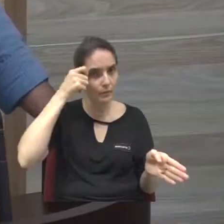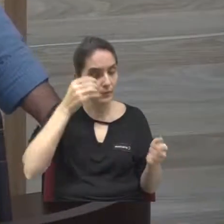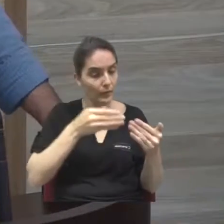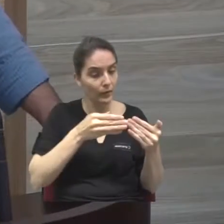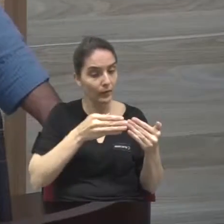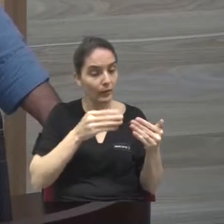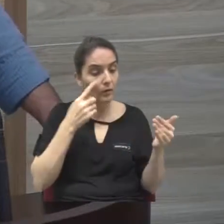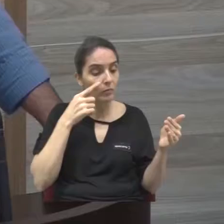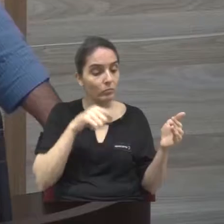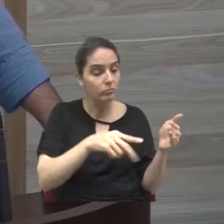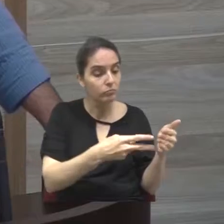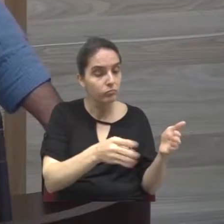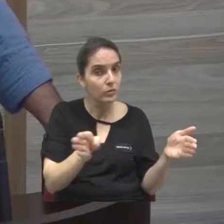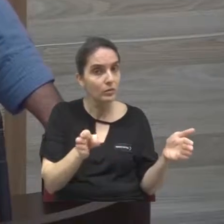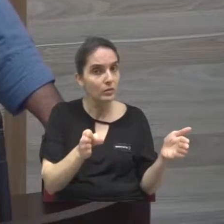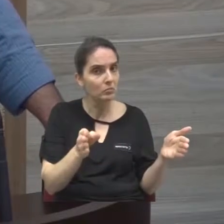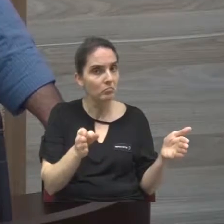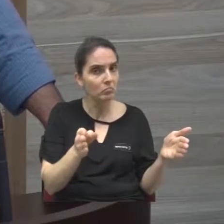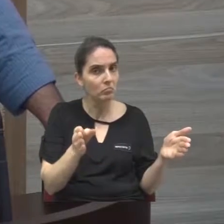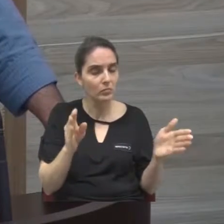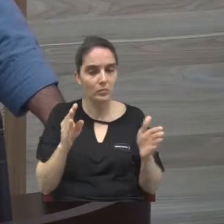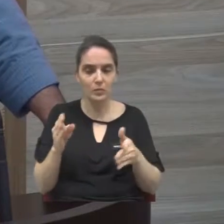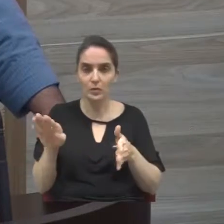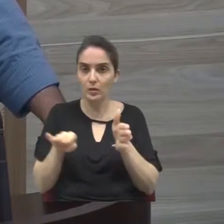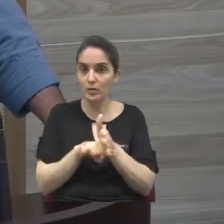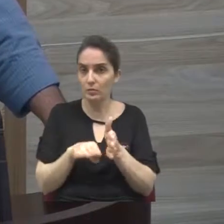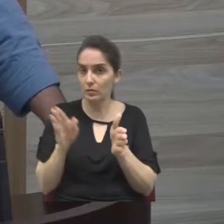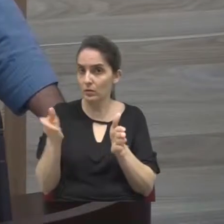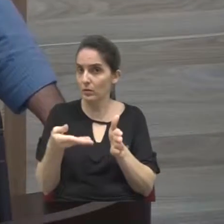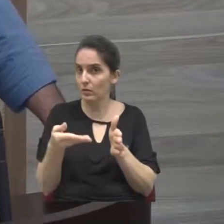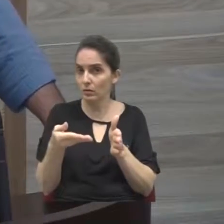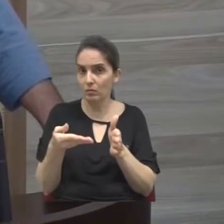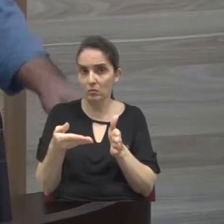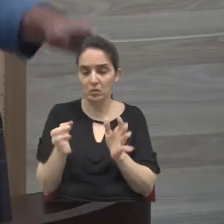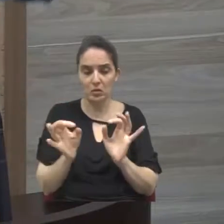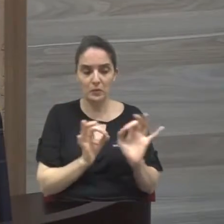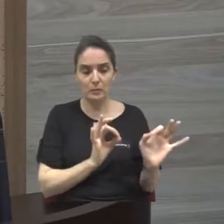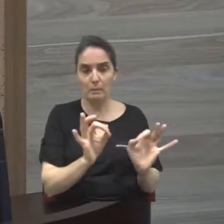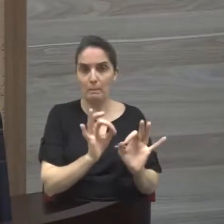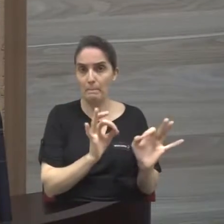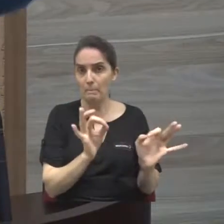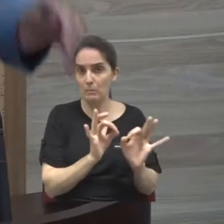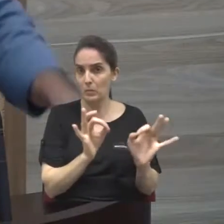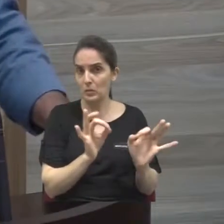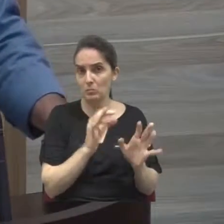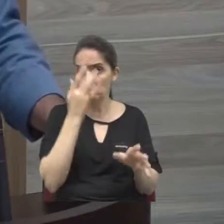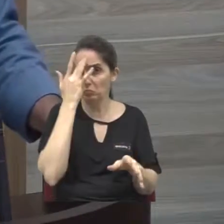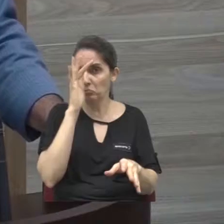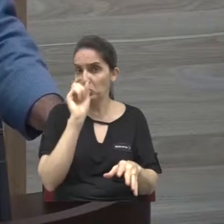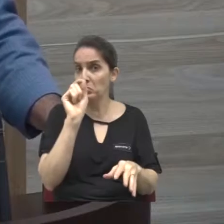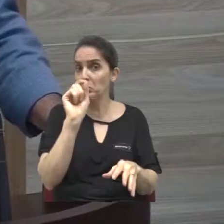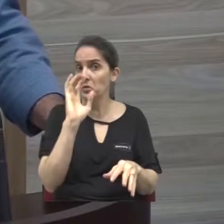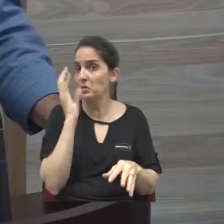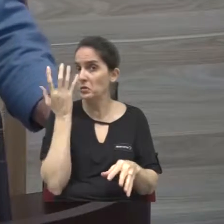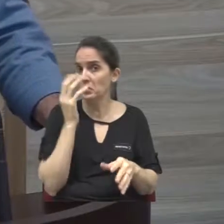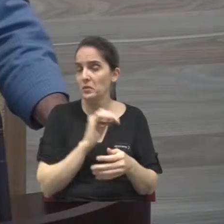aberta. Até agora não sabemos o que acontece. Sabemos sim que usa no limite o valor